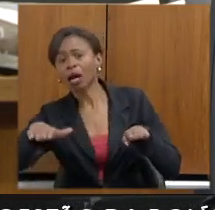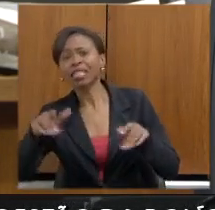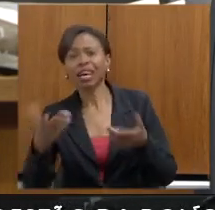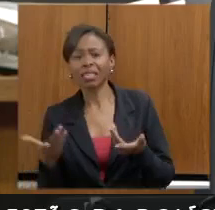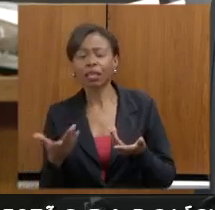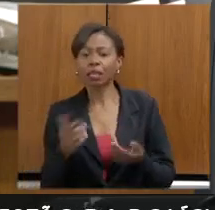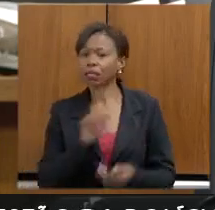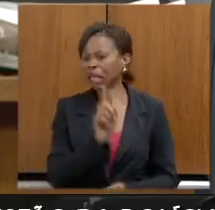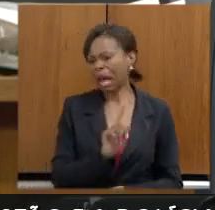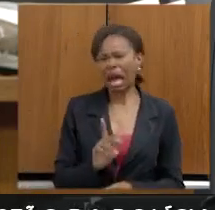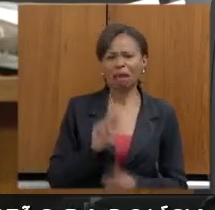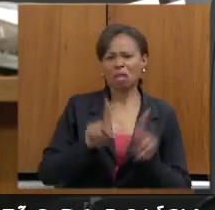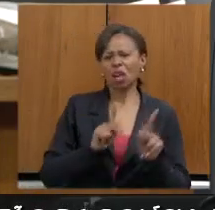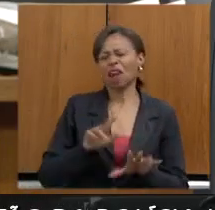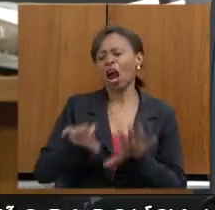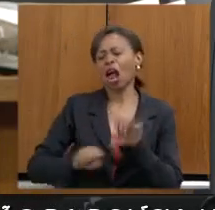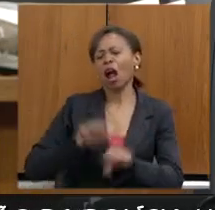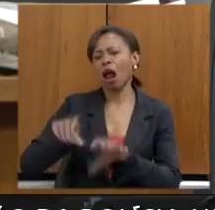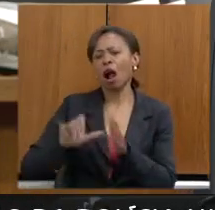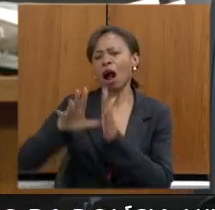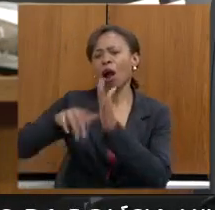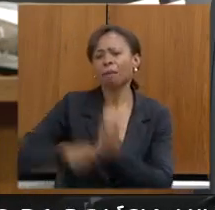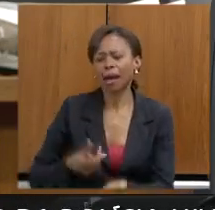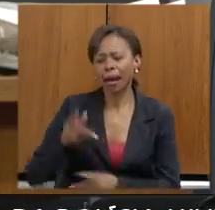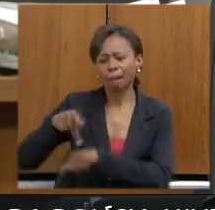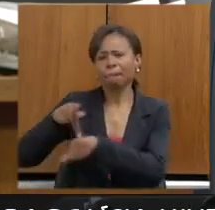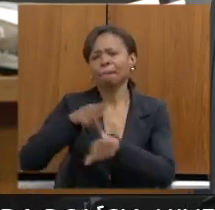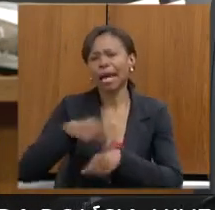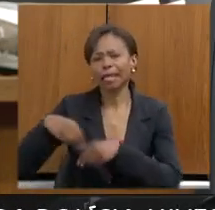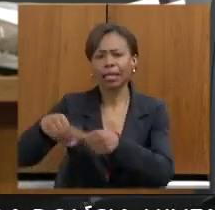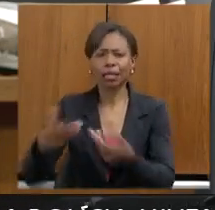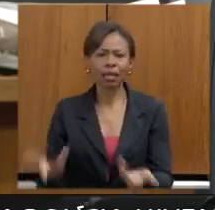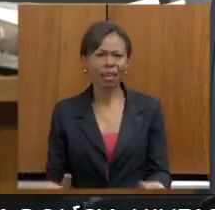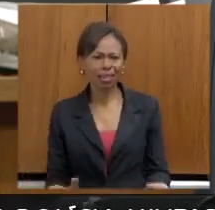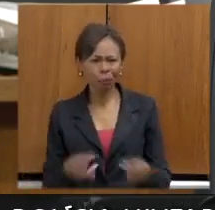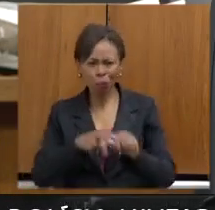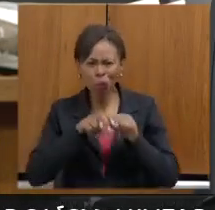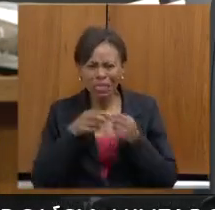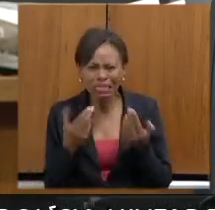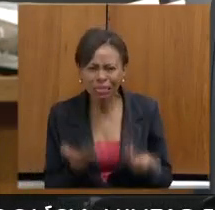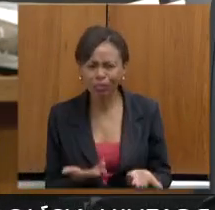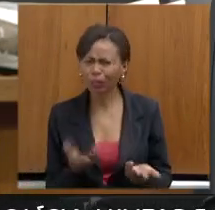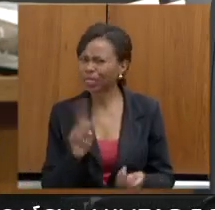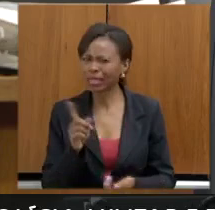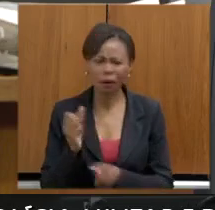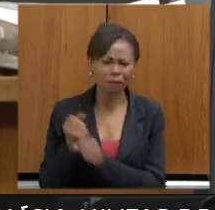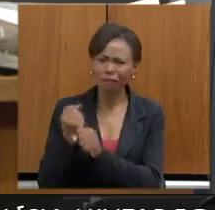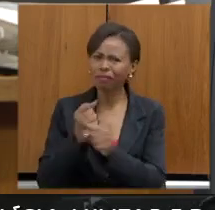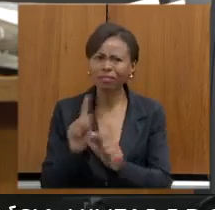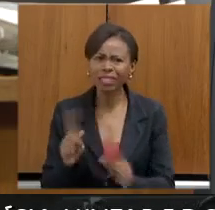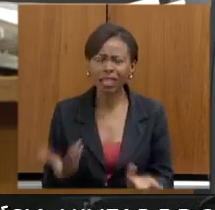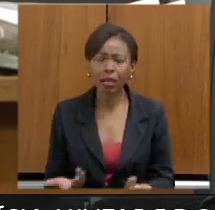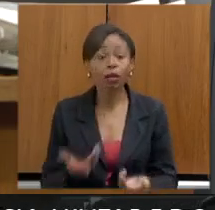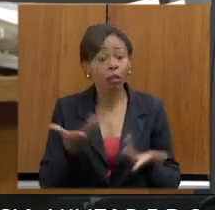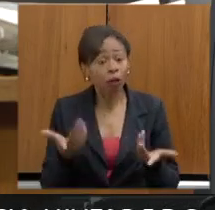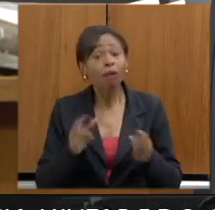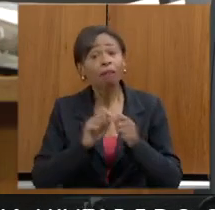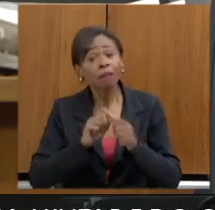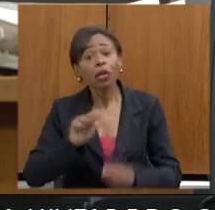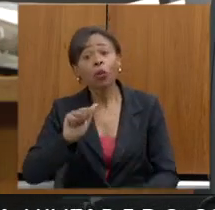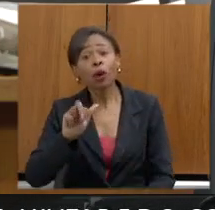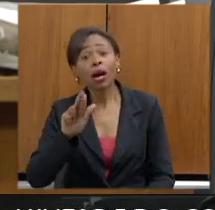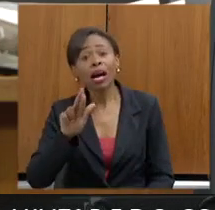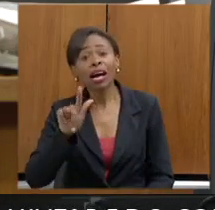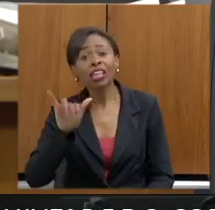roubar a Brita e areia por isso que eles não colocaram porque ia roubar brita e areia eu falei faço com argila expandida